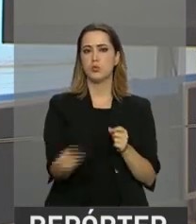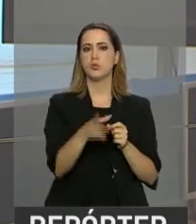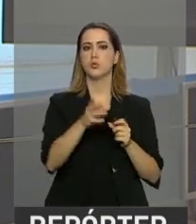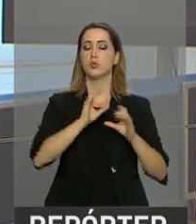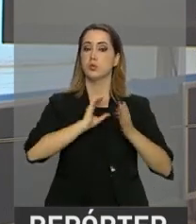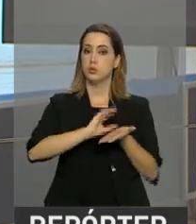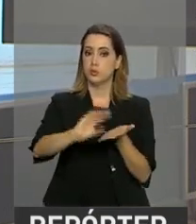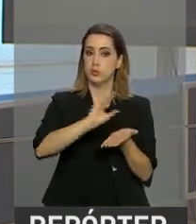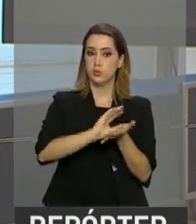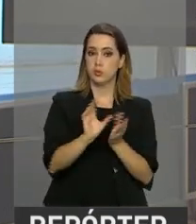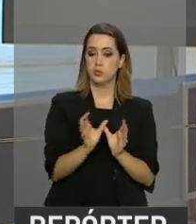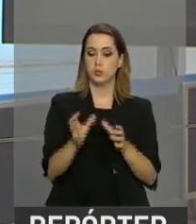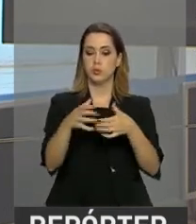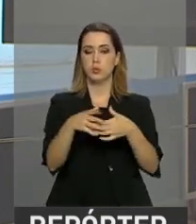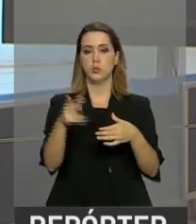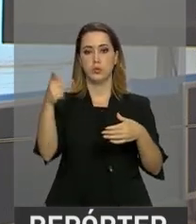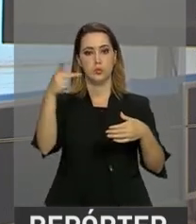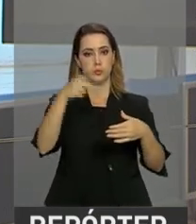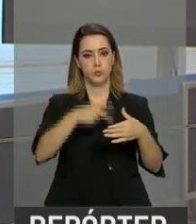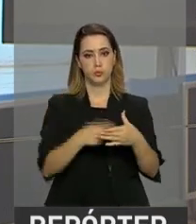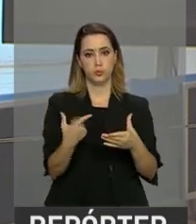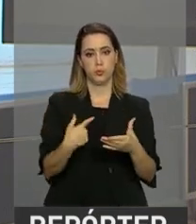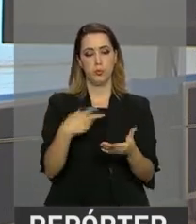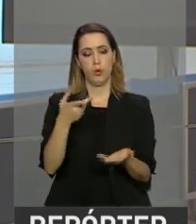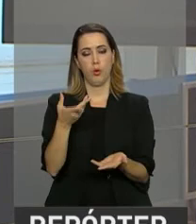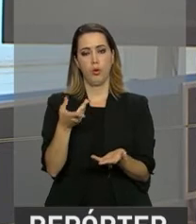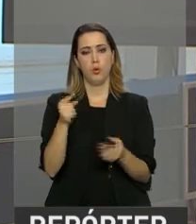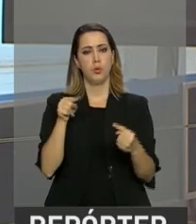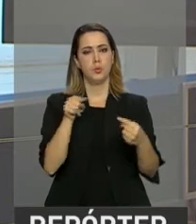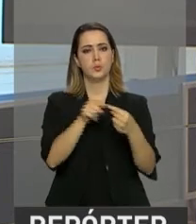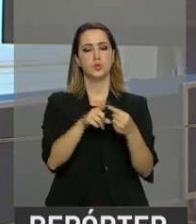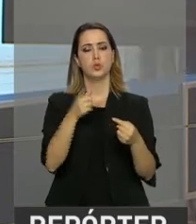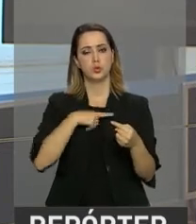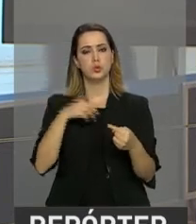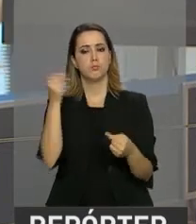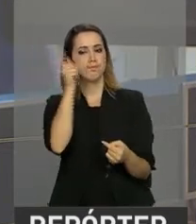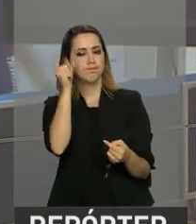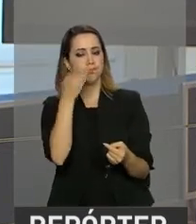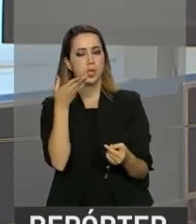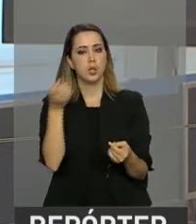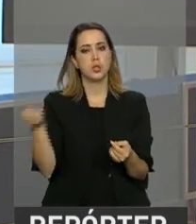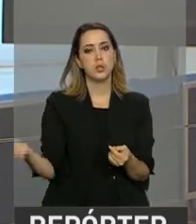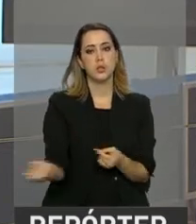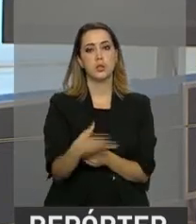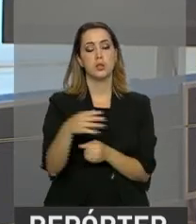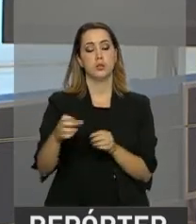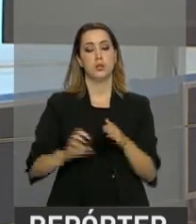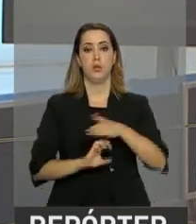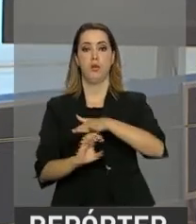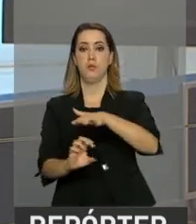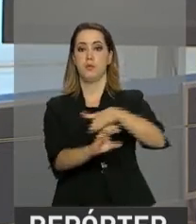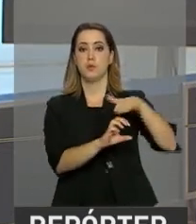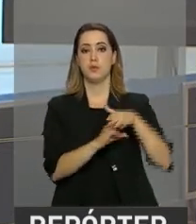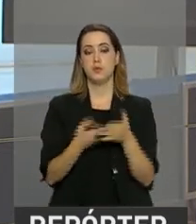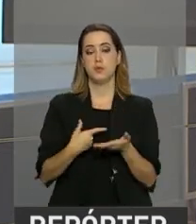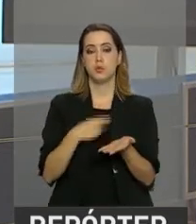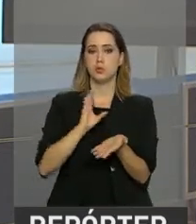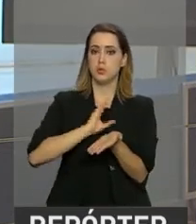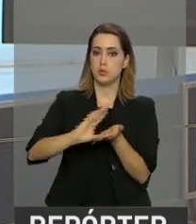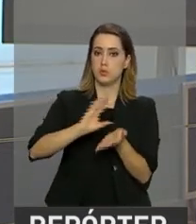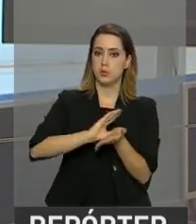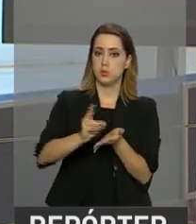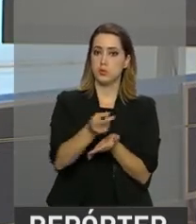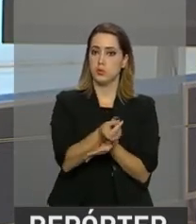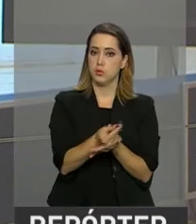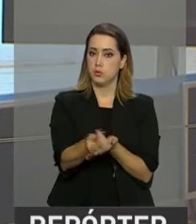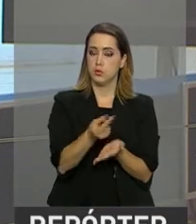campos de petróleo. O objetivo é atrair novos investidores e, com isso, mais receitas para os estados. O ministro de Minas e Energia, Fernando Coelho